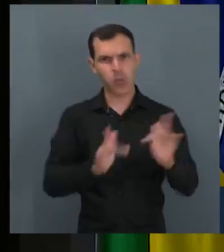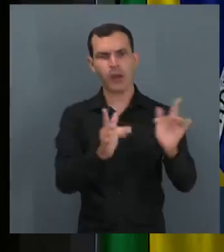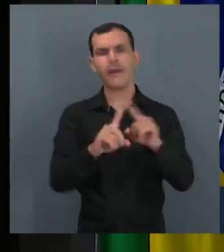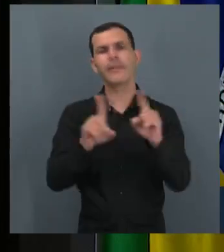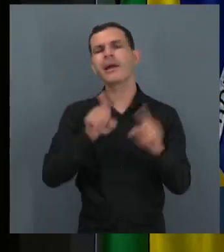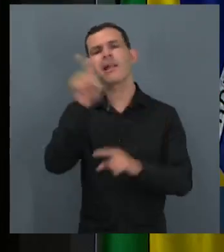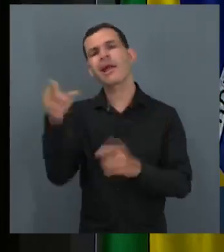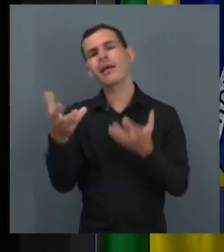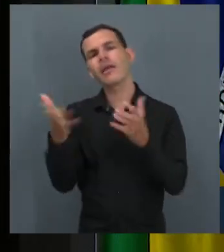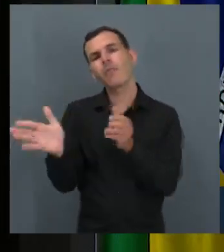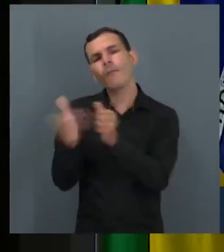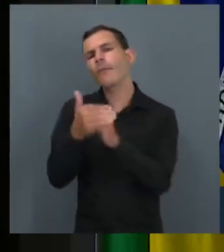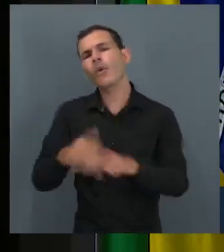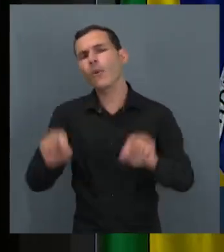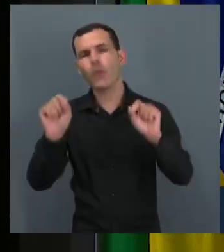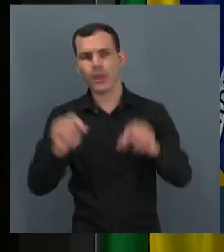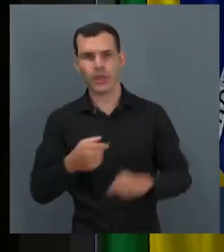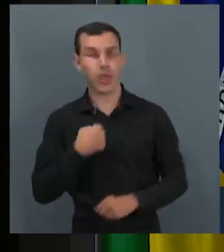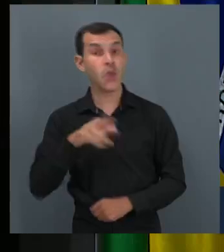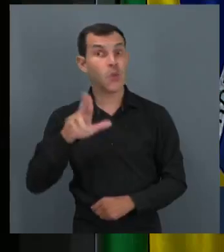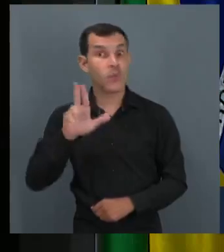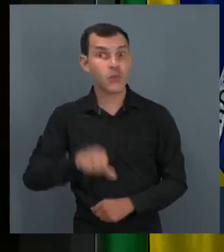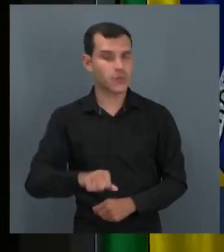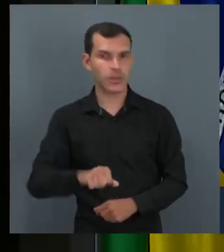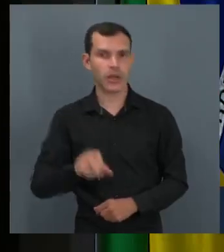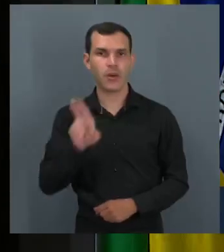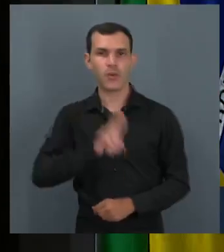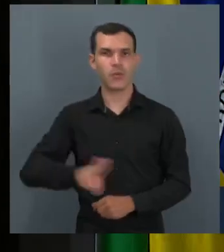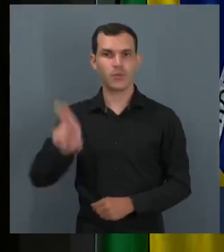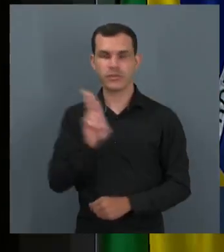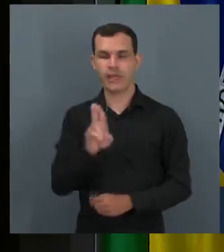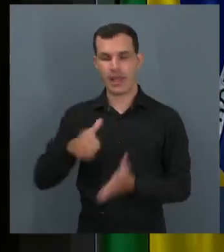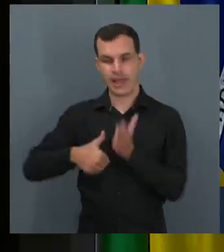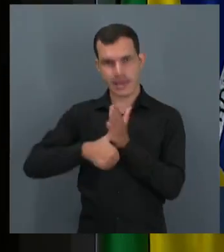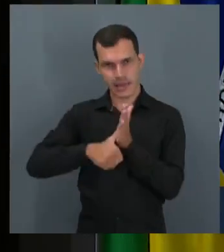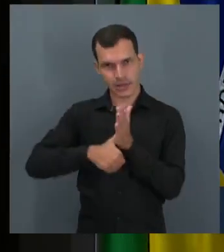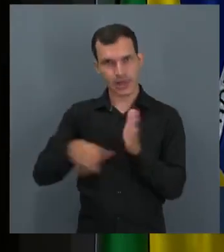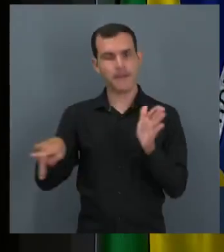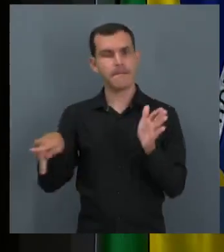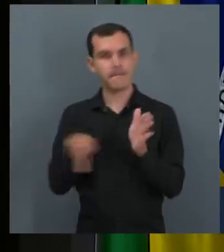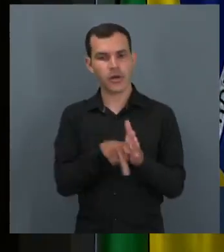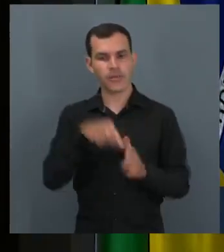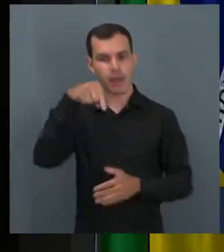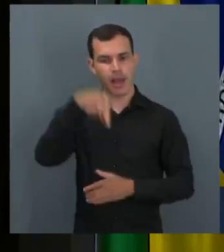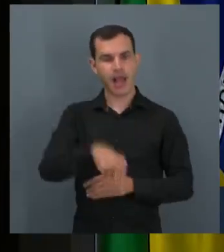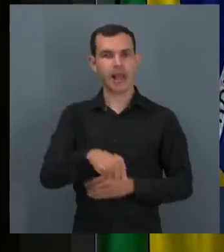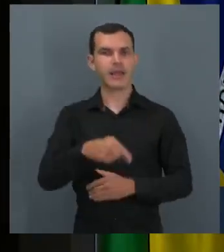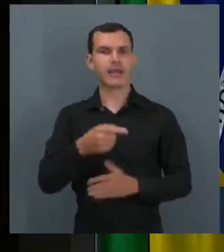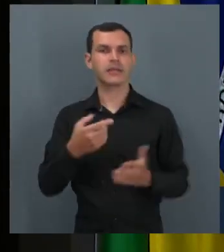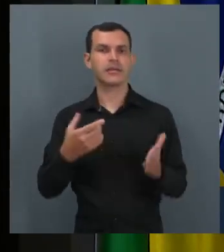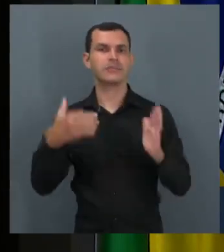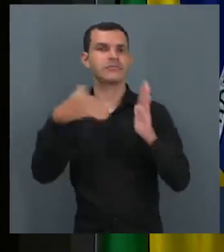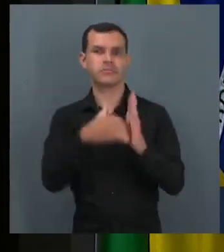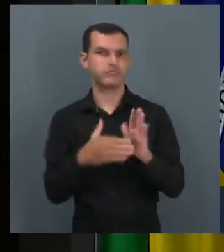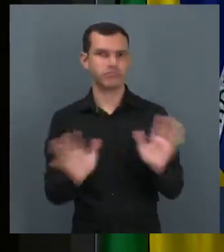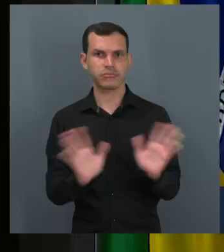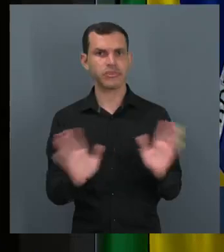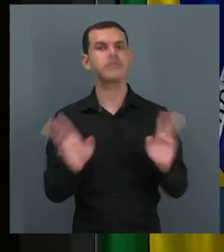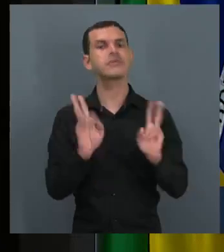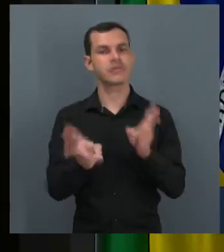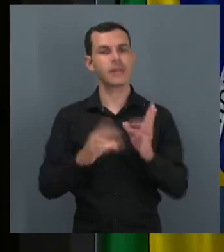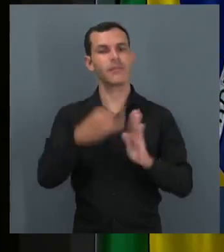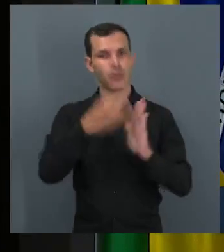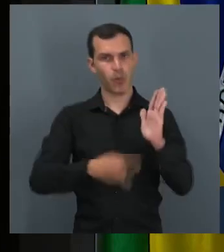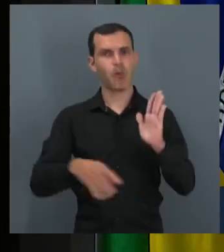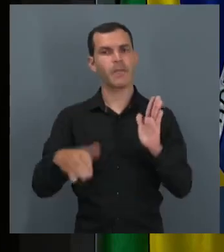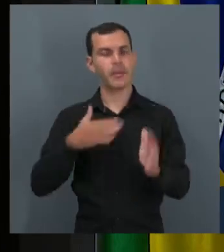esconder? Eu nunca andei com a minha identidade funcional do Senado, que eu recebi na posse. Sempre andei com o meu documento, passaporte